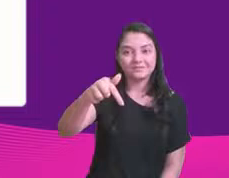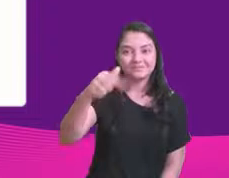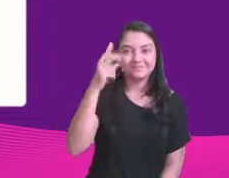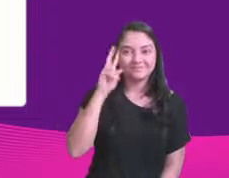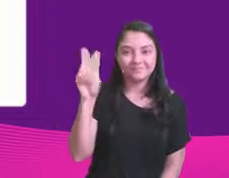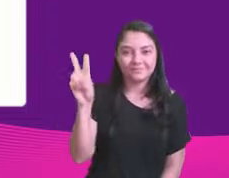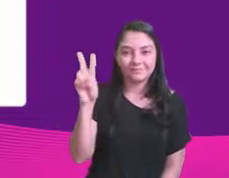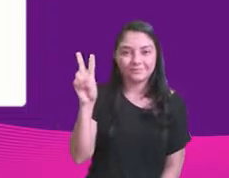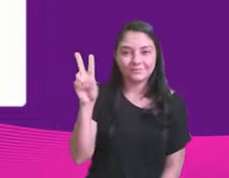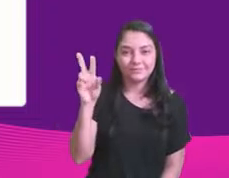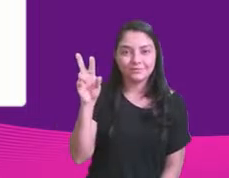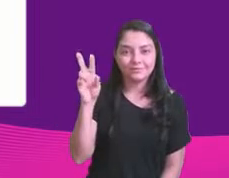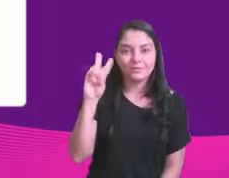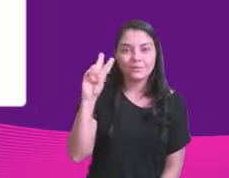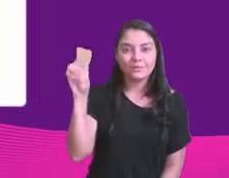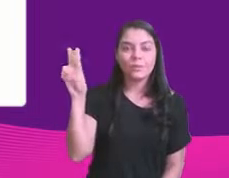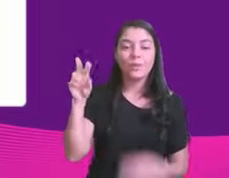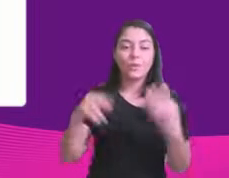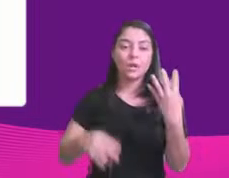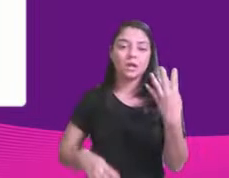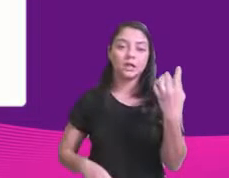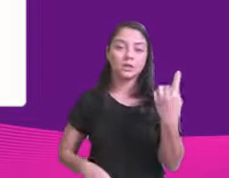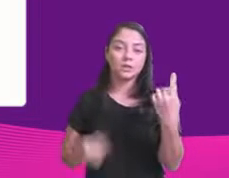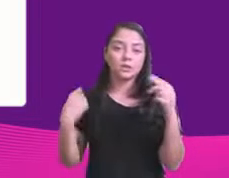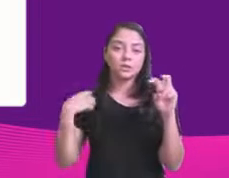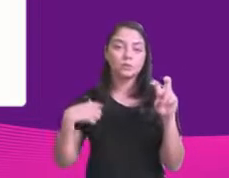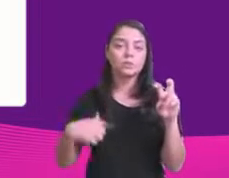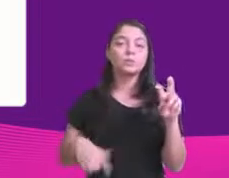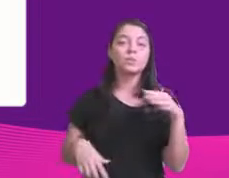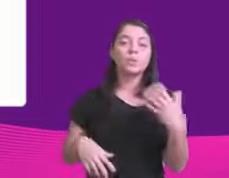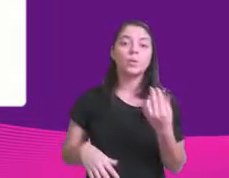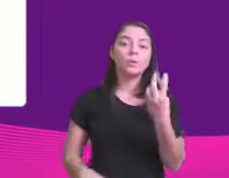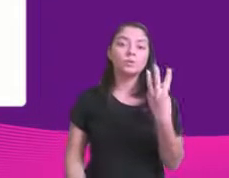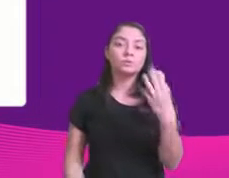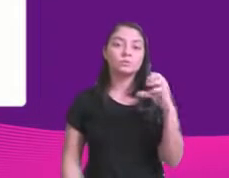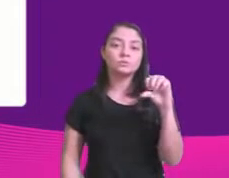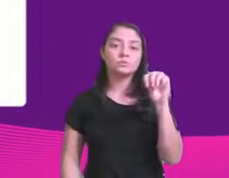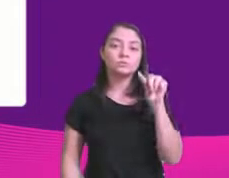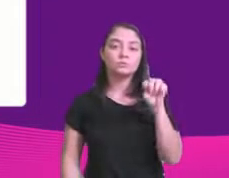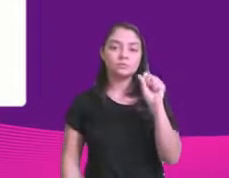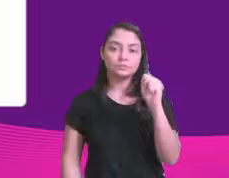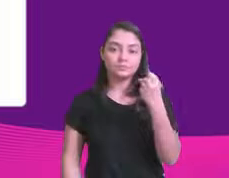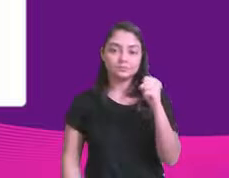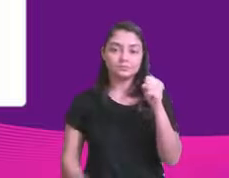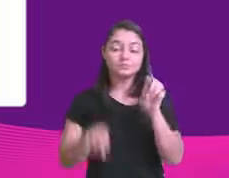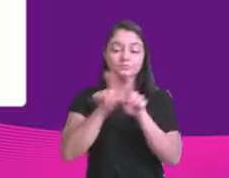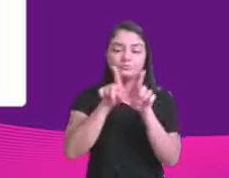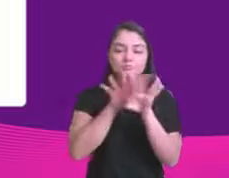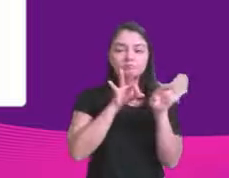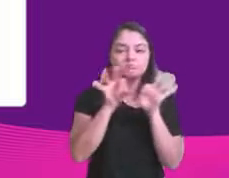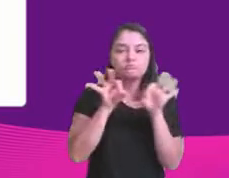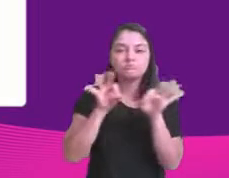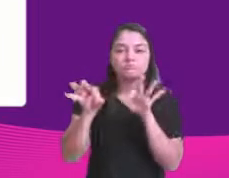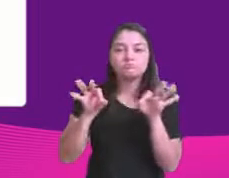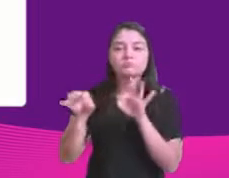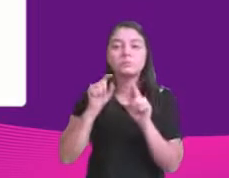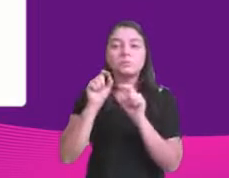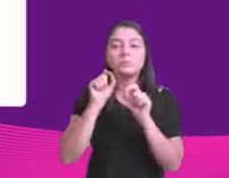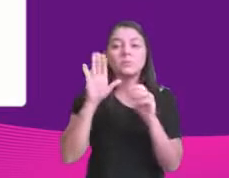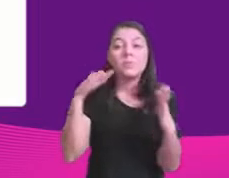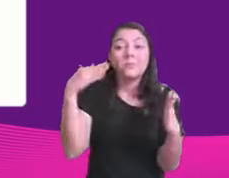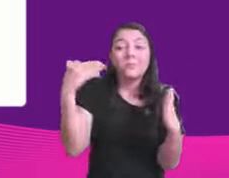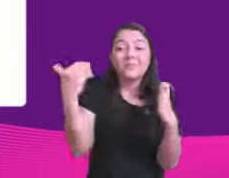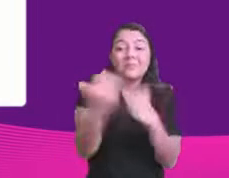41, outflow de 39, a gente controla também o fluxo de entrada, então normalmente a gente coloca em torno de 1.000 fluxos de